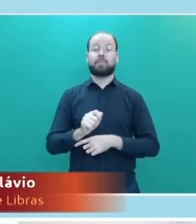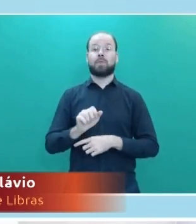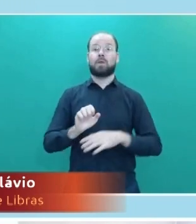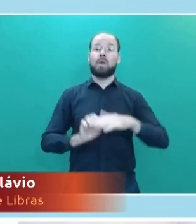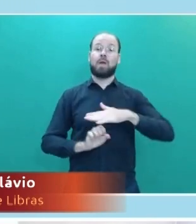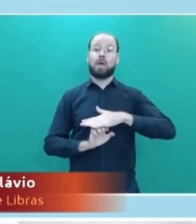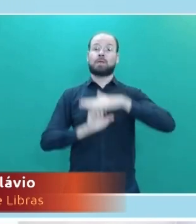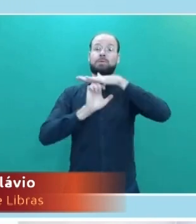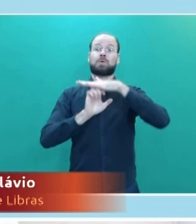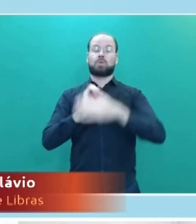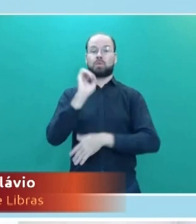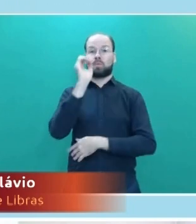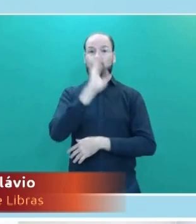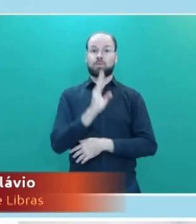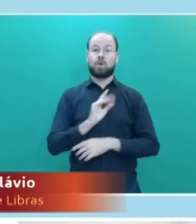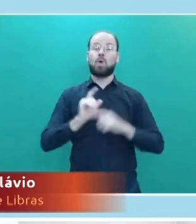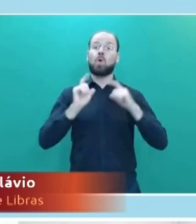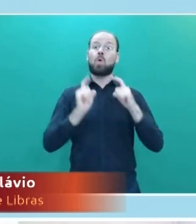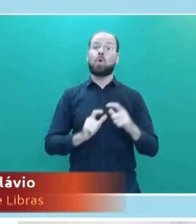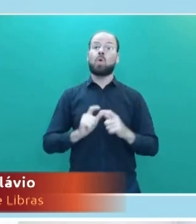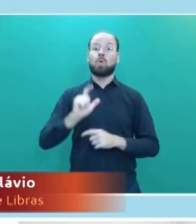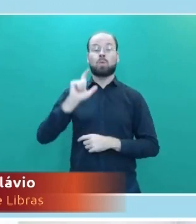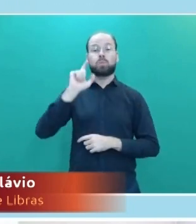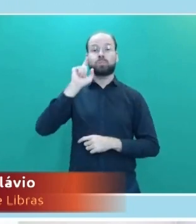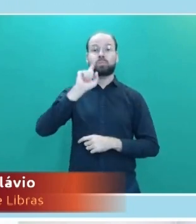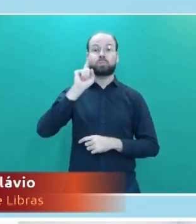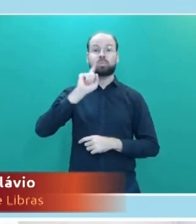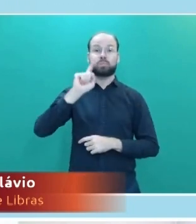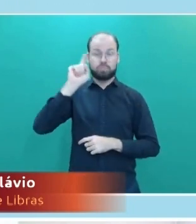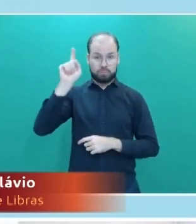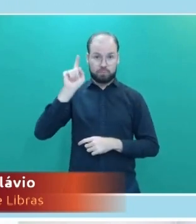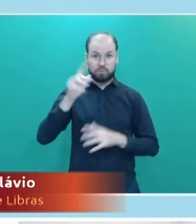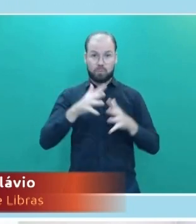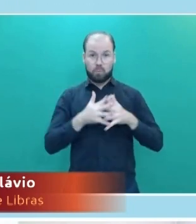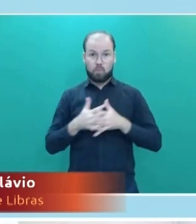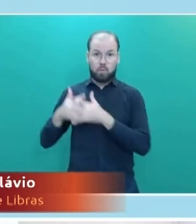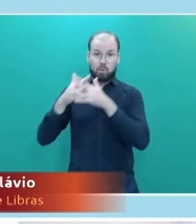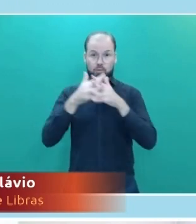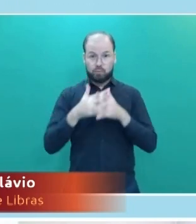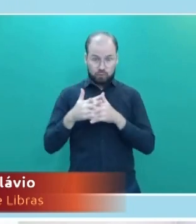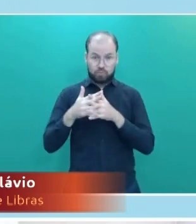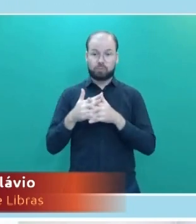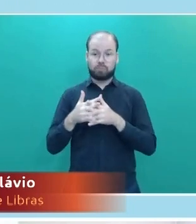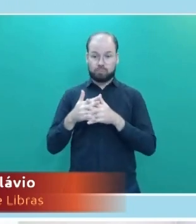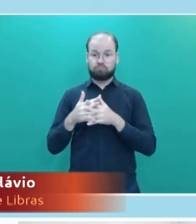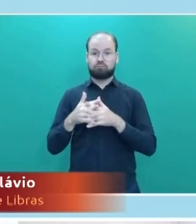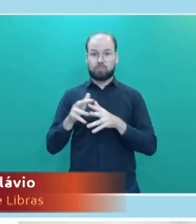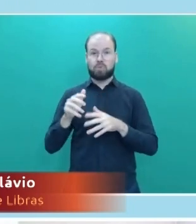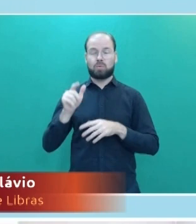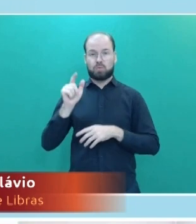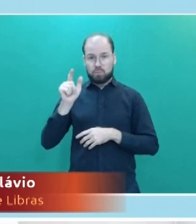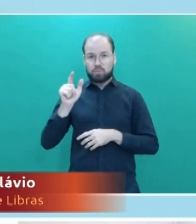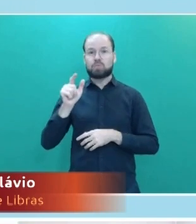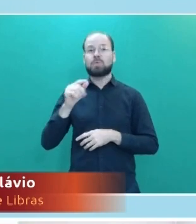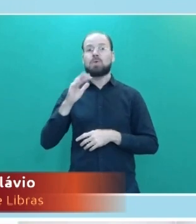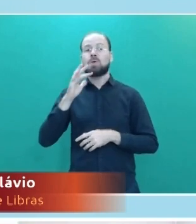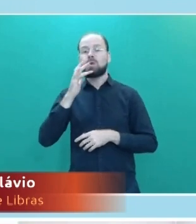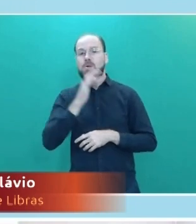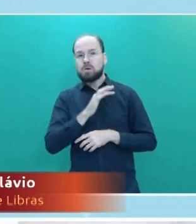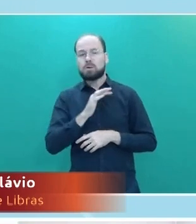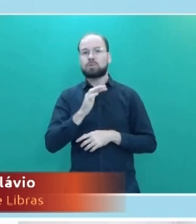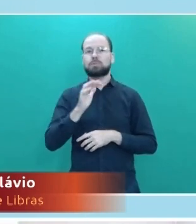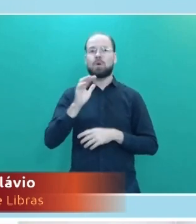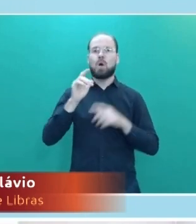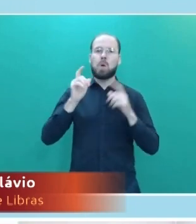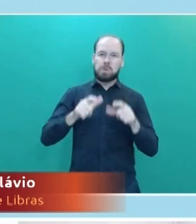em Washington, numa audiência em Washington, sim, e também na Costa